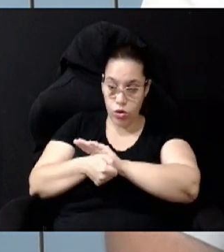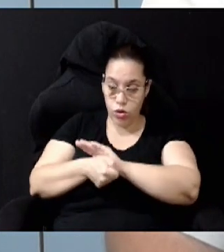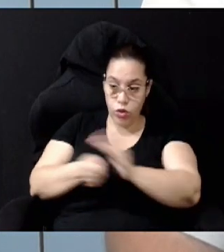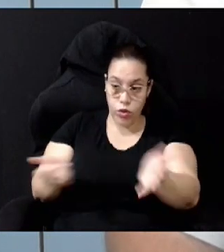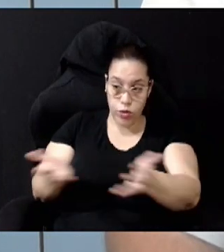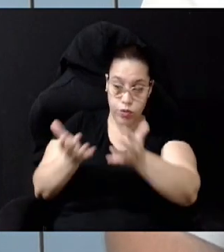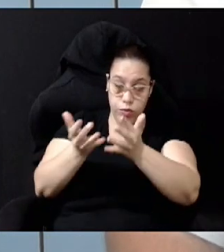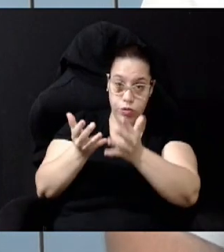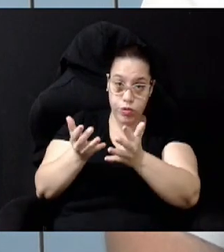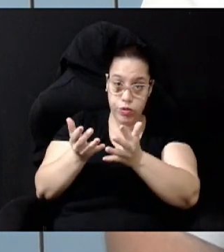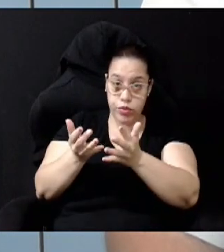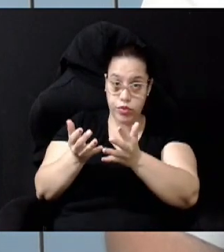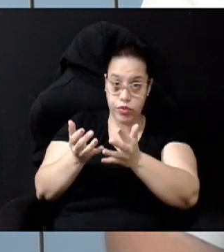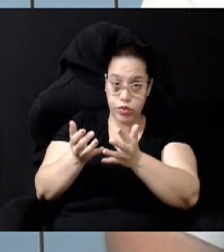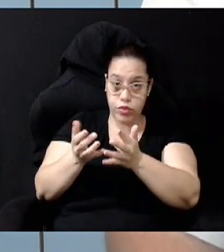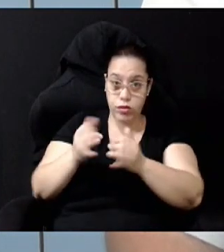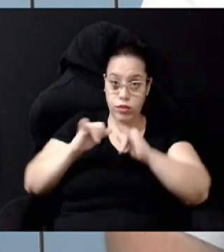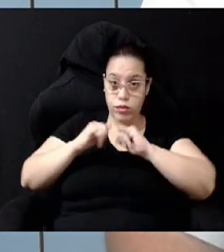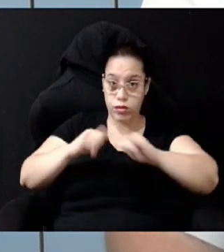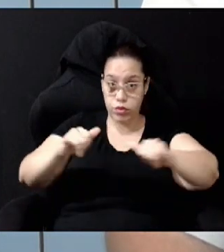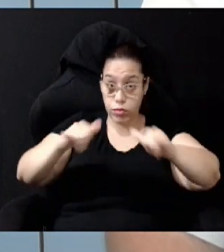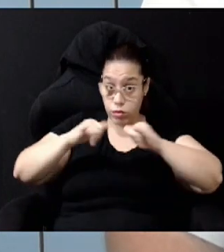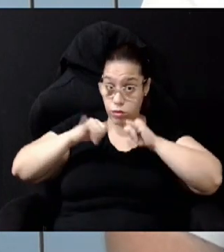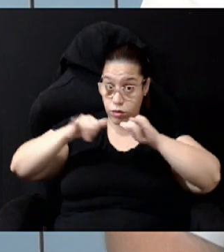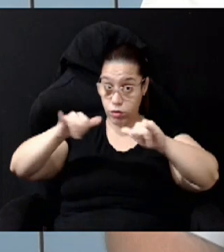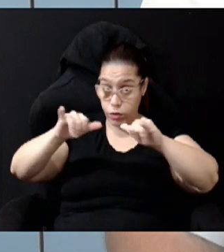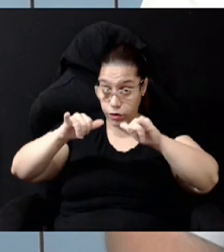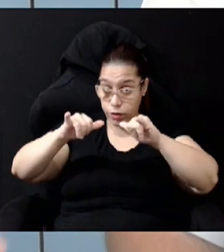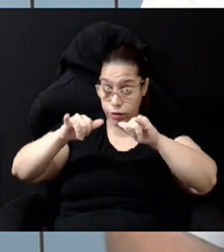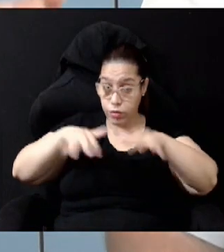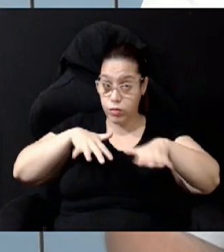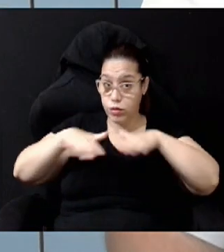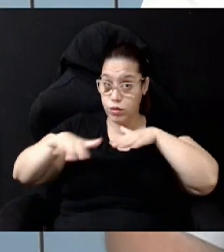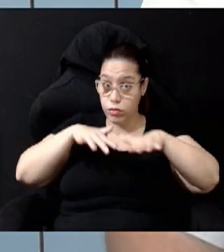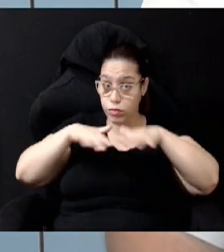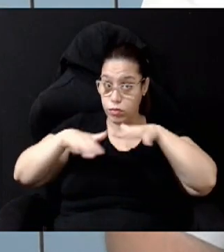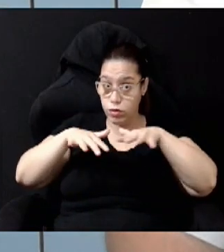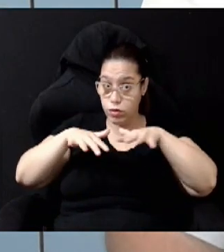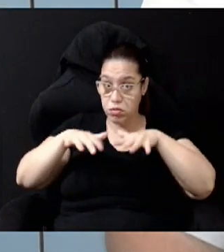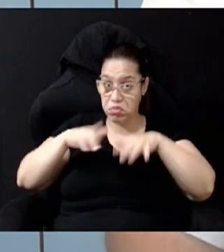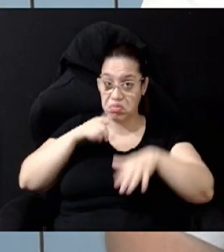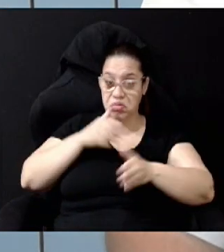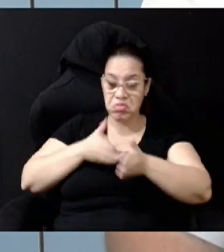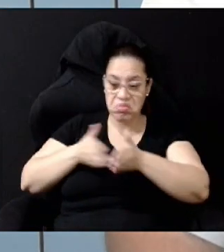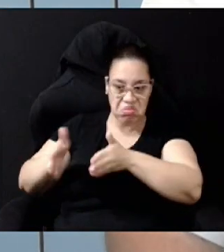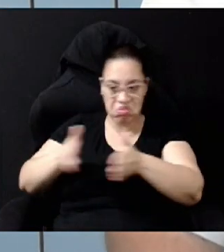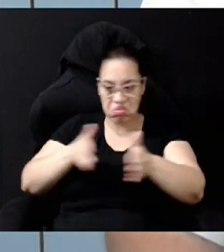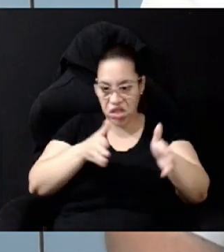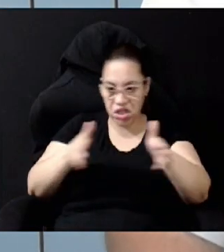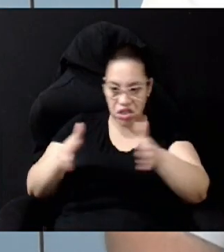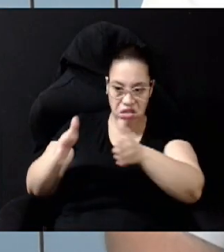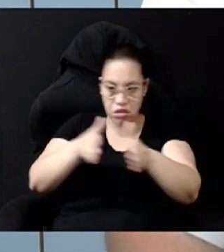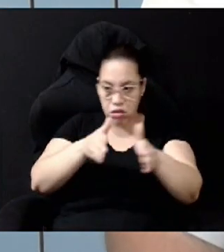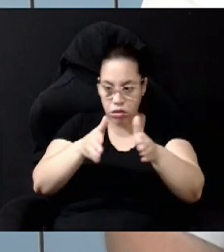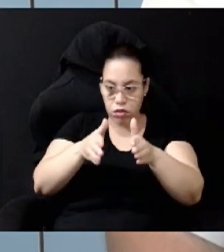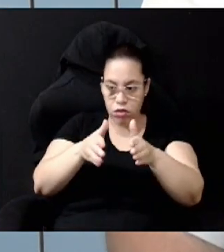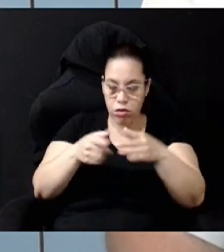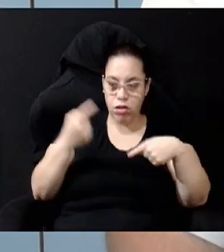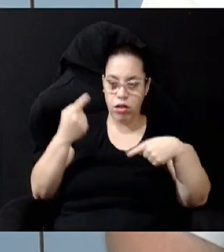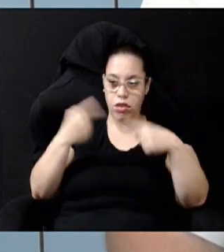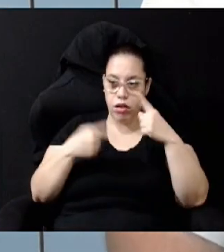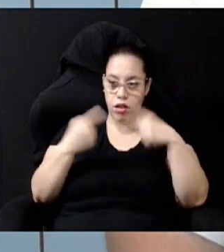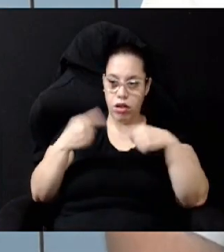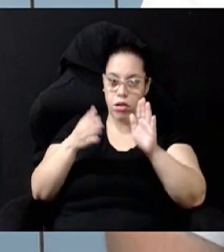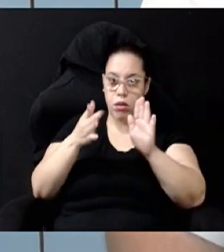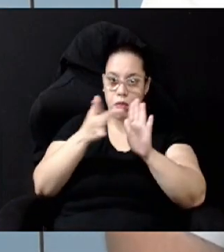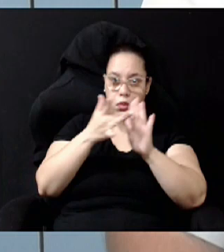geração de energia a partir da movimentação das ondas do mar. O debate entrou em pauta, enfiaram